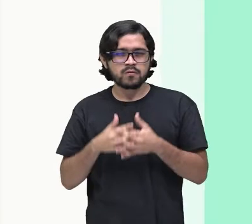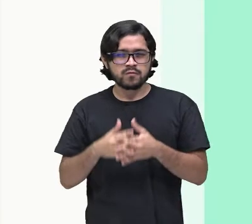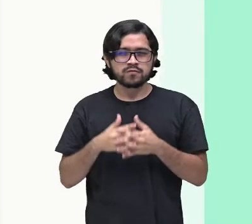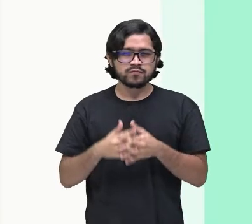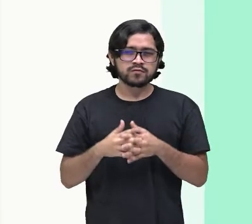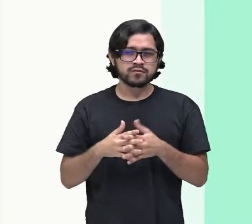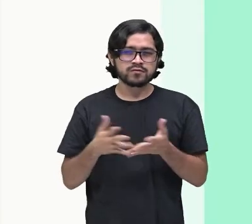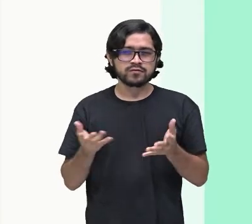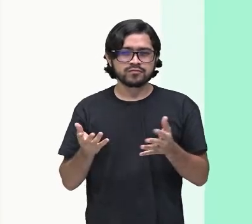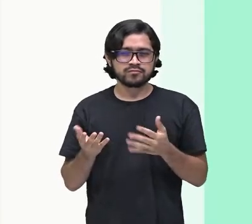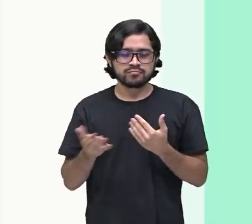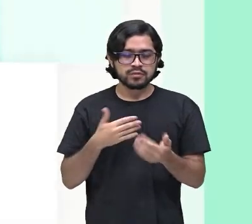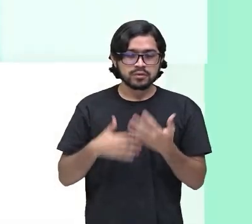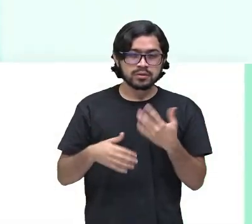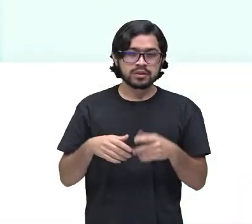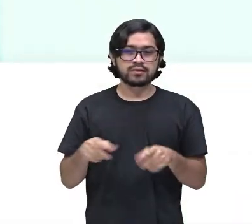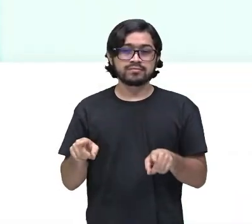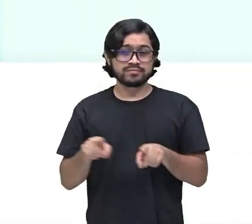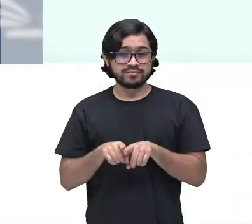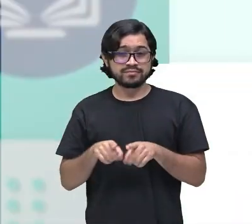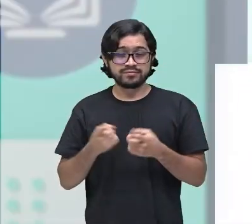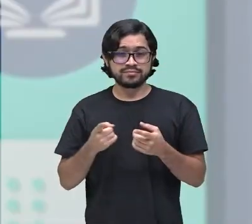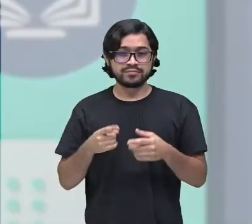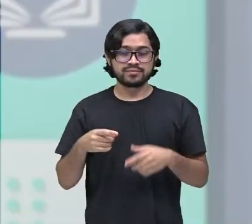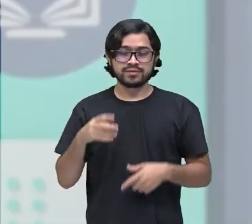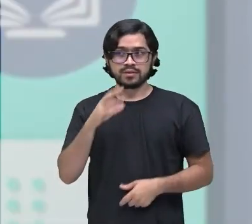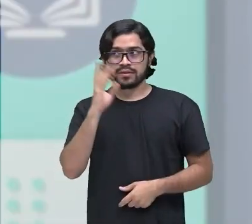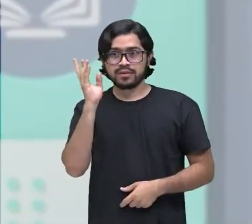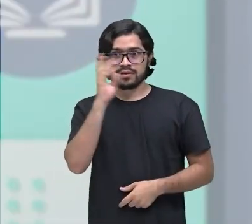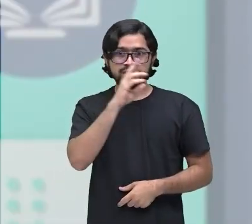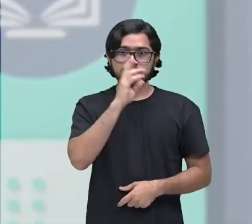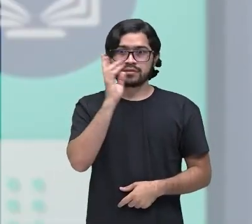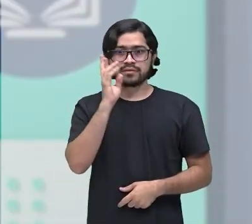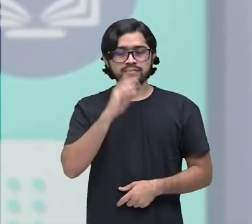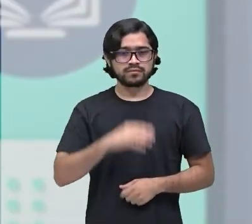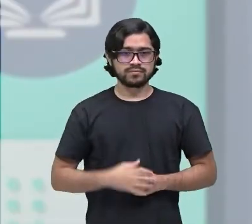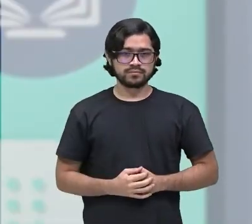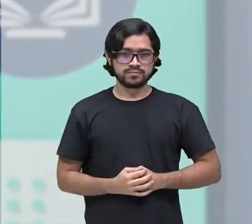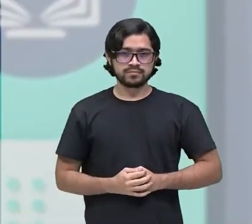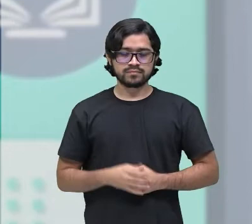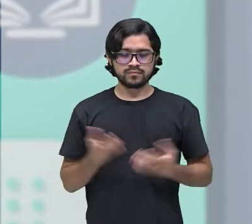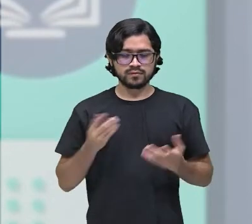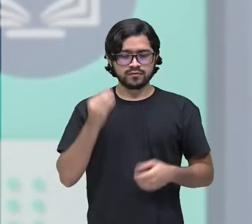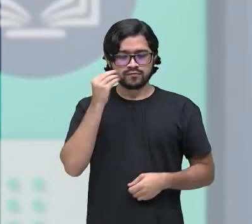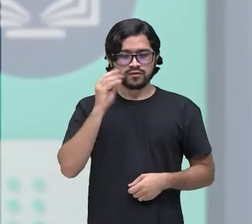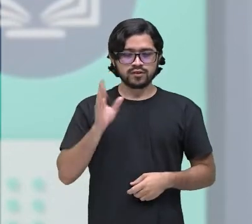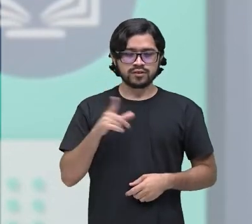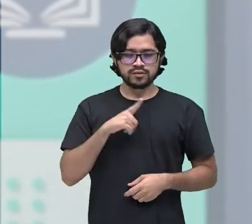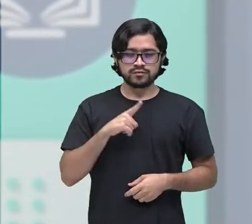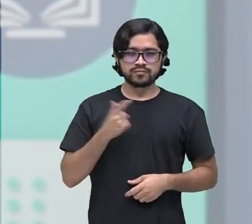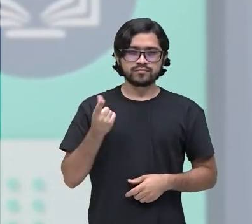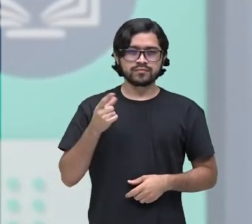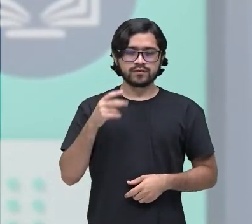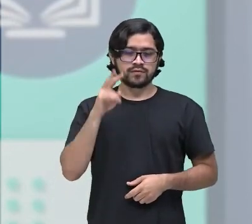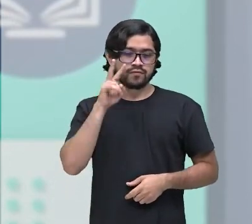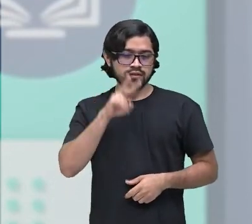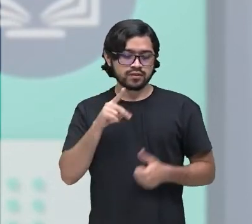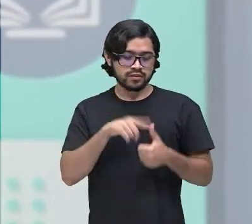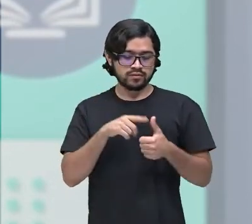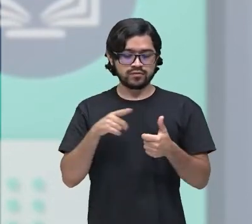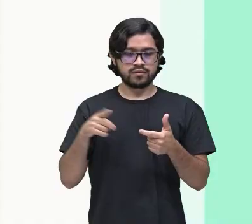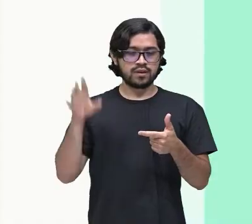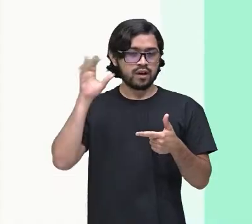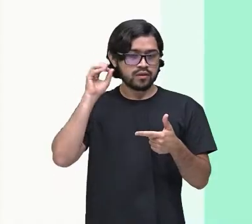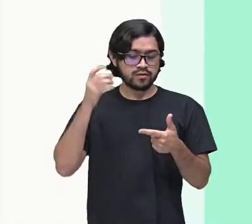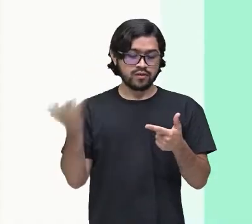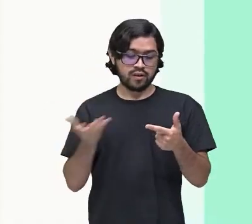desequilíbrio e até mesmo tontura. E nós vimos até aqui a visão, a audição e nós vamos ver um pouquinho do